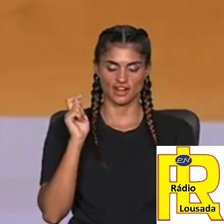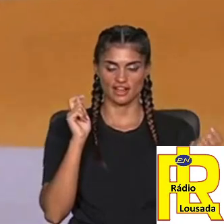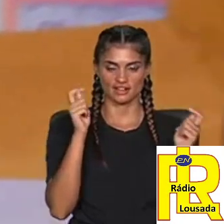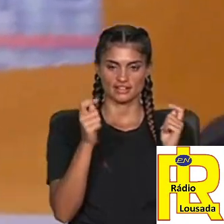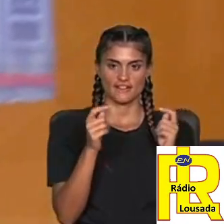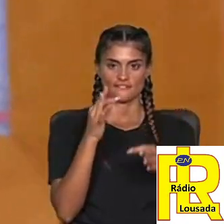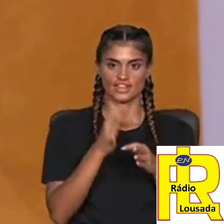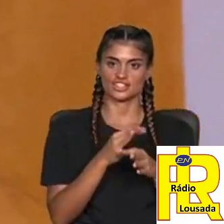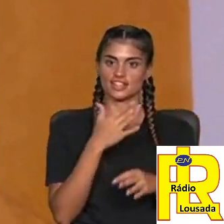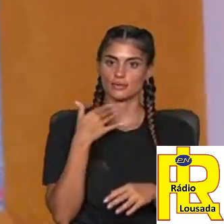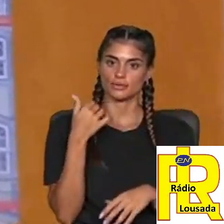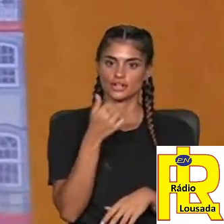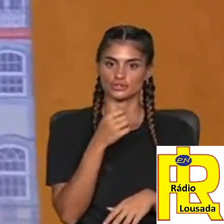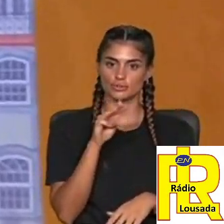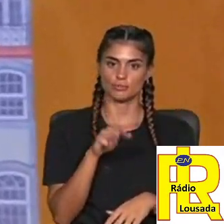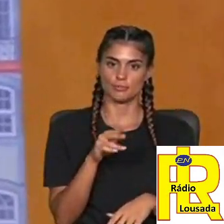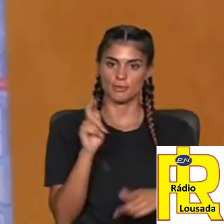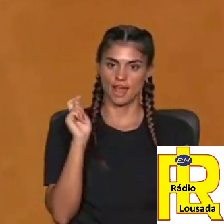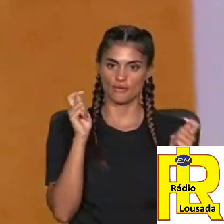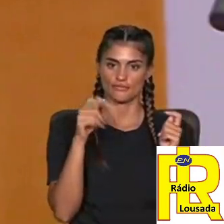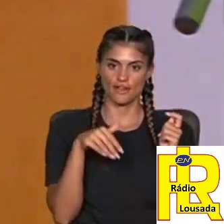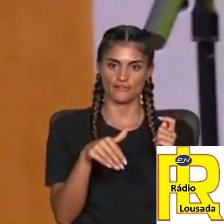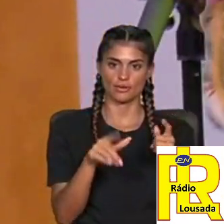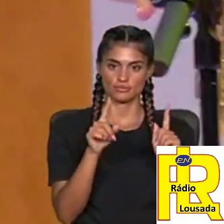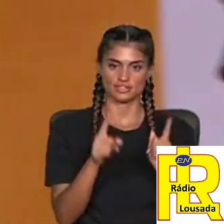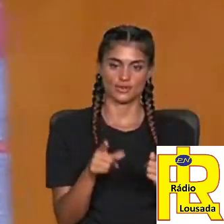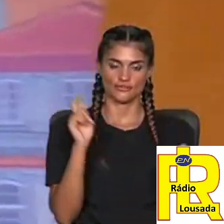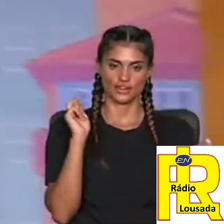mirar. A festa está bonita, o baile vai começar.